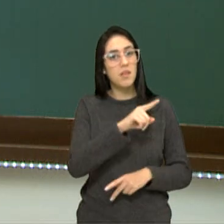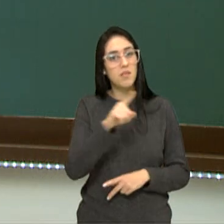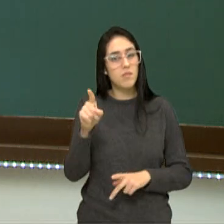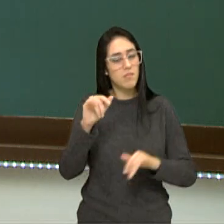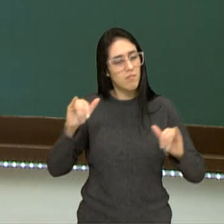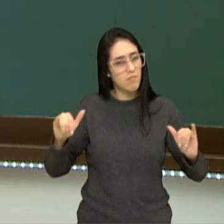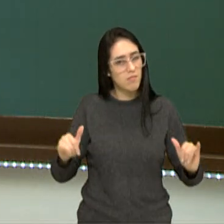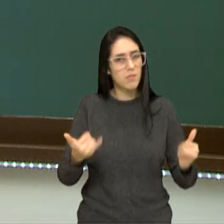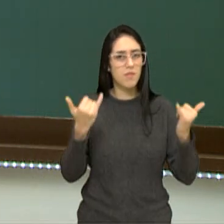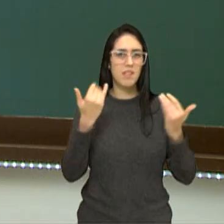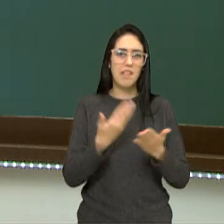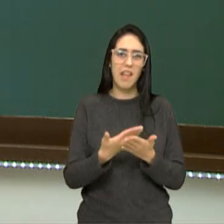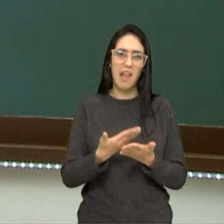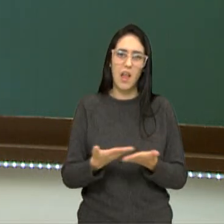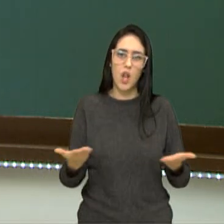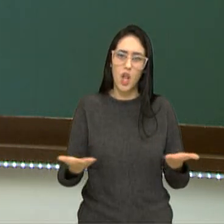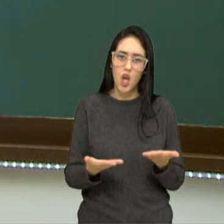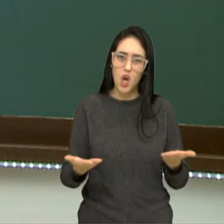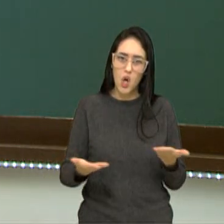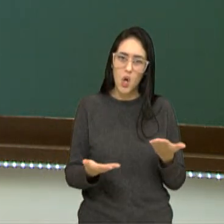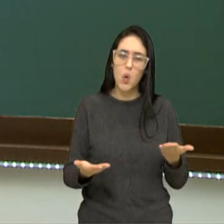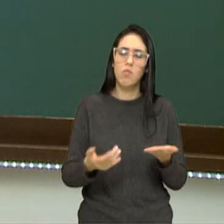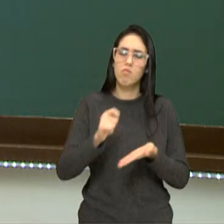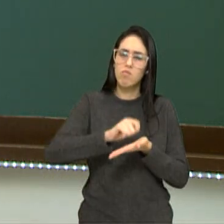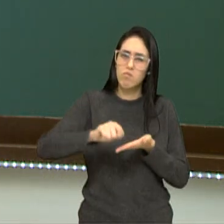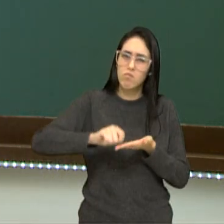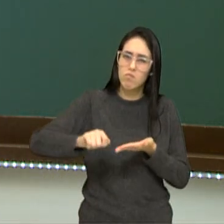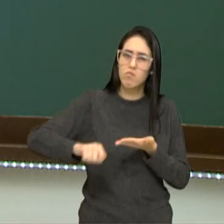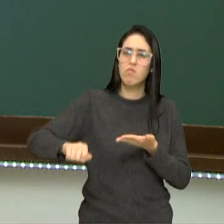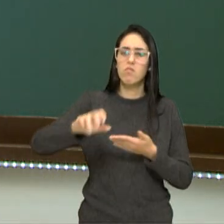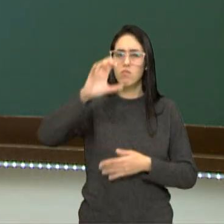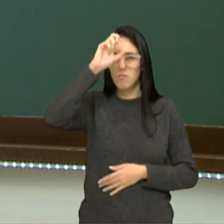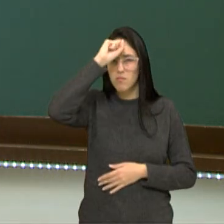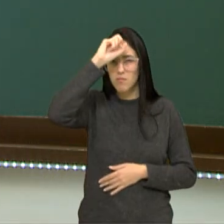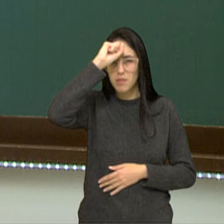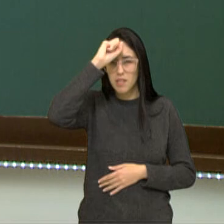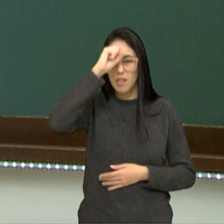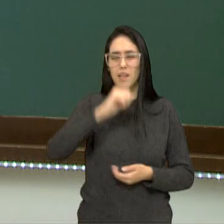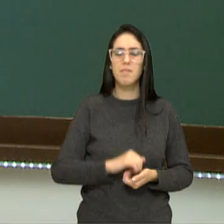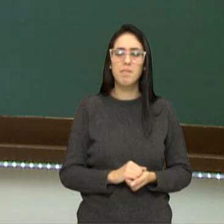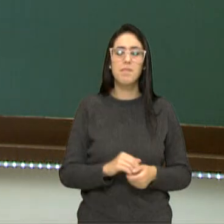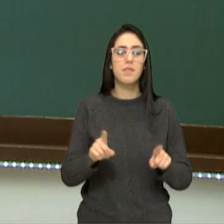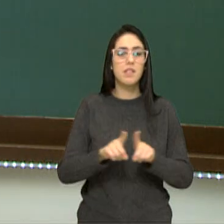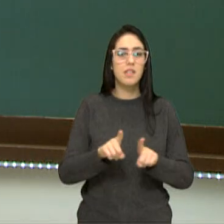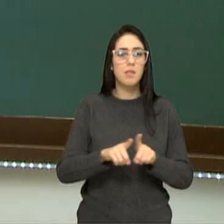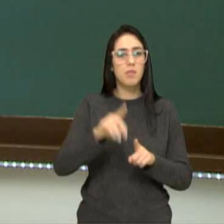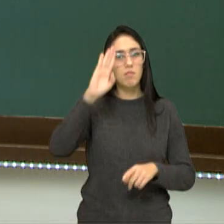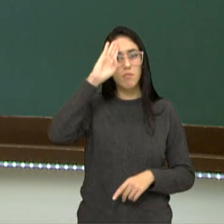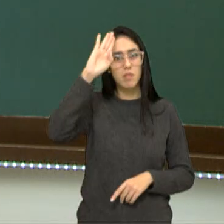aproveitado muito a aula de hoje, feito várias anotações e, principalmente, tenham